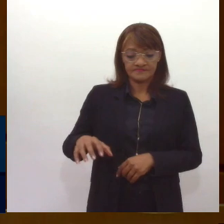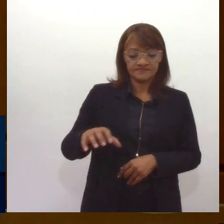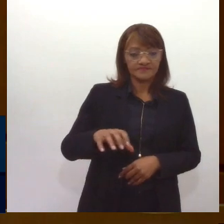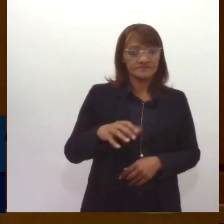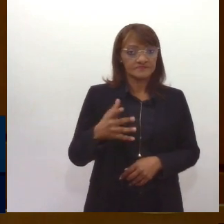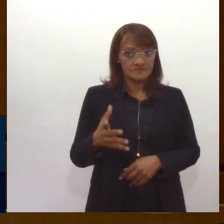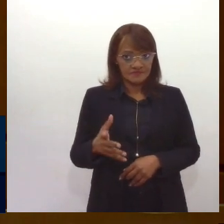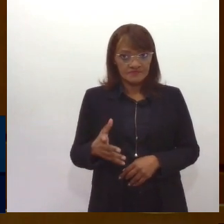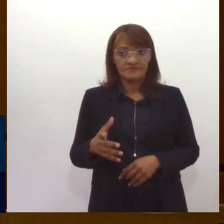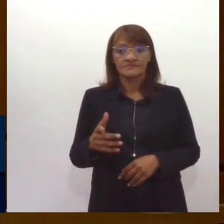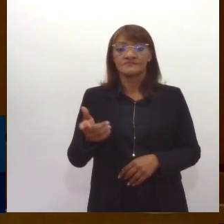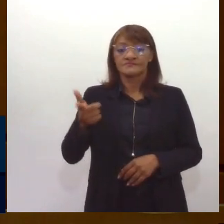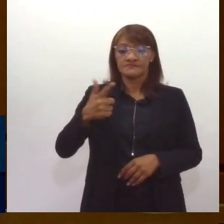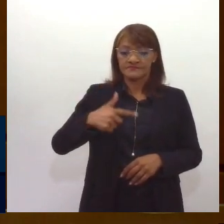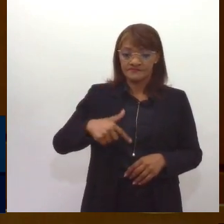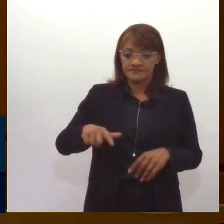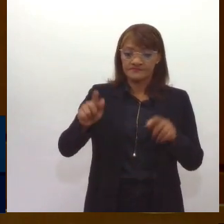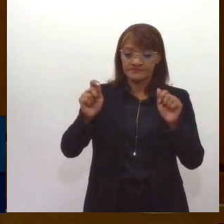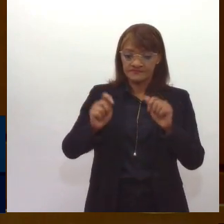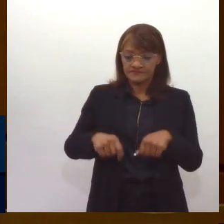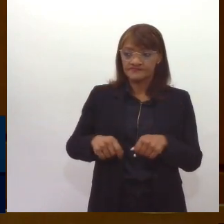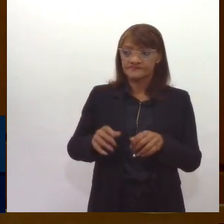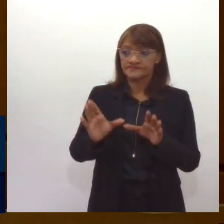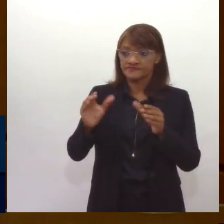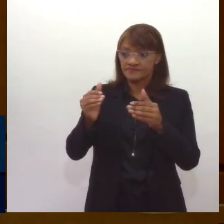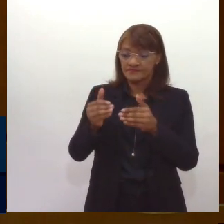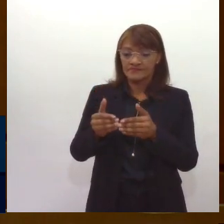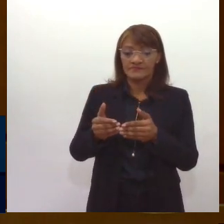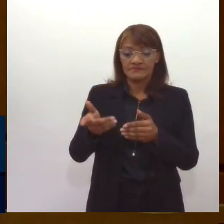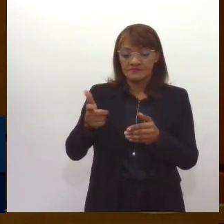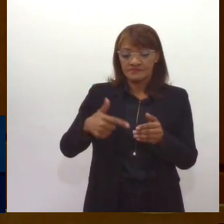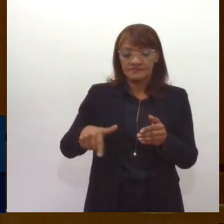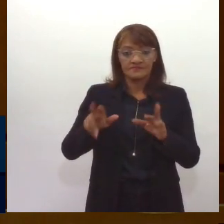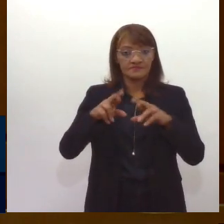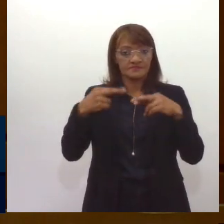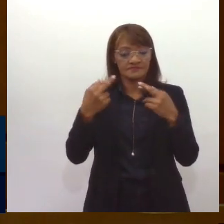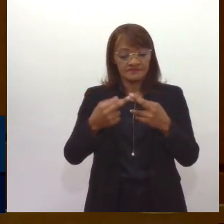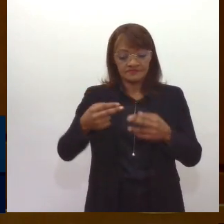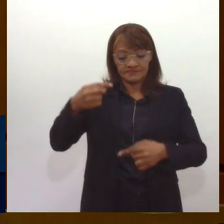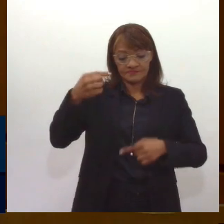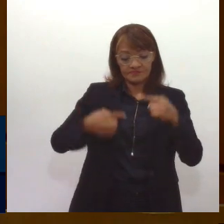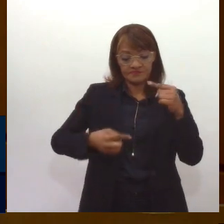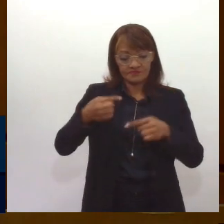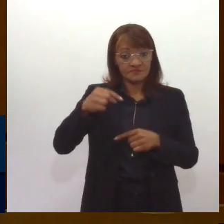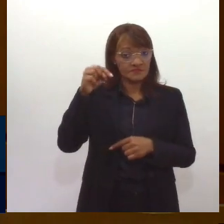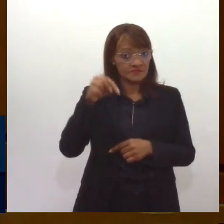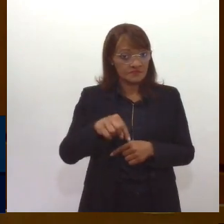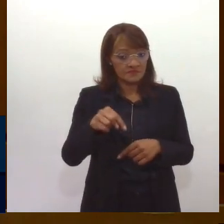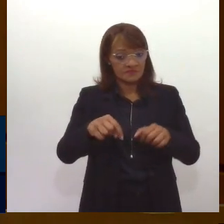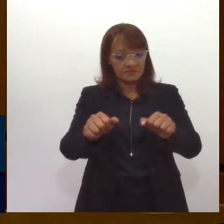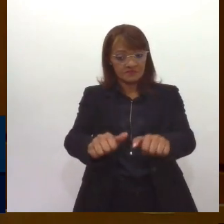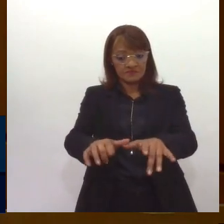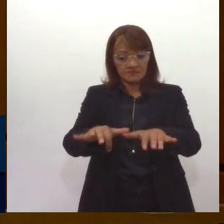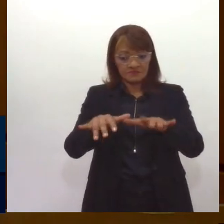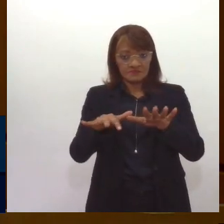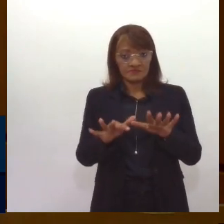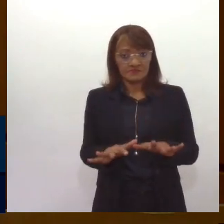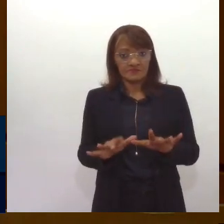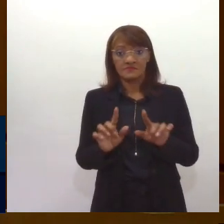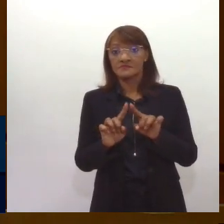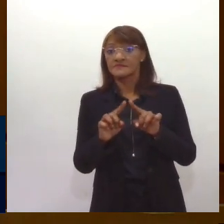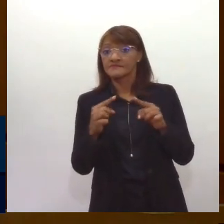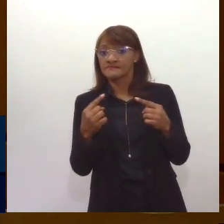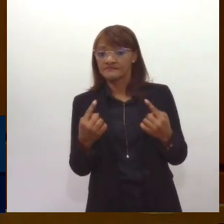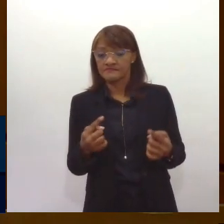para realização desse debate aqui no plenário da casa. Agora, deputada Carminha, deputada